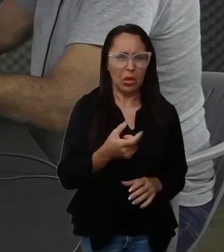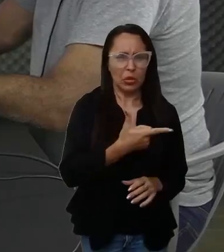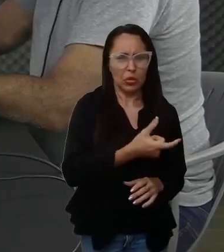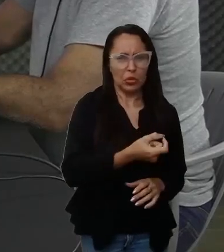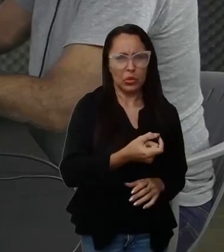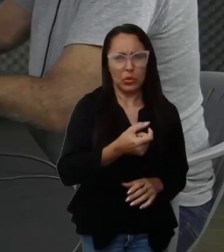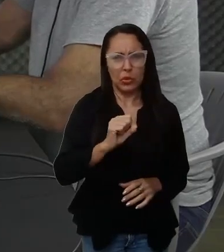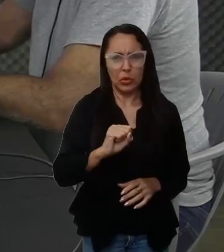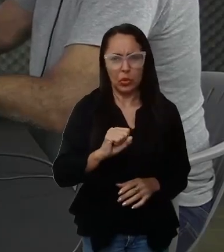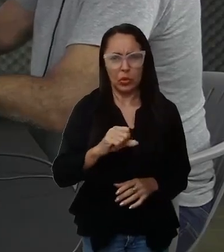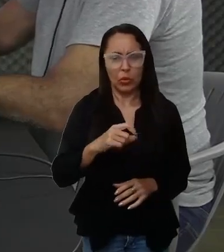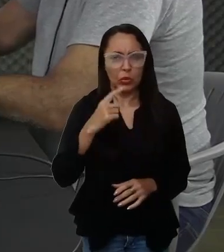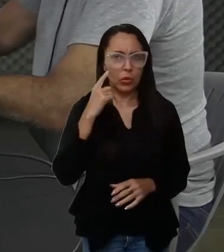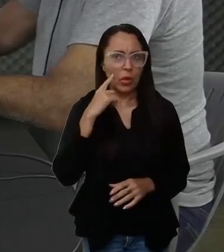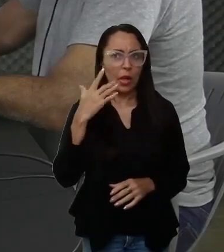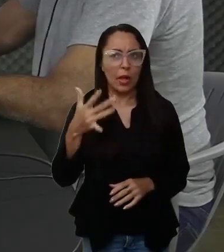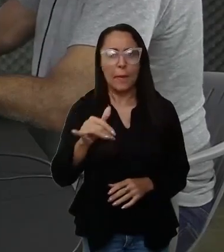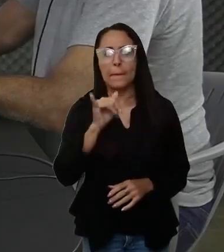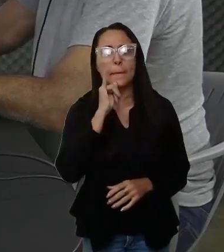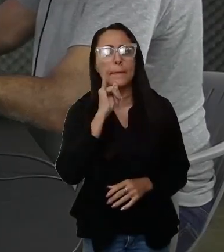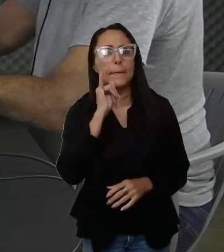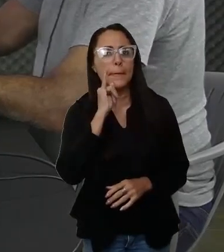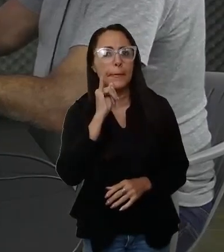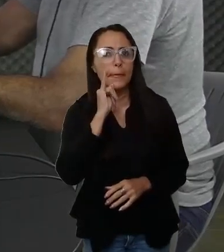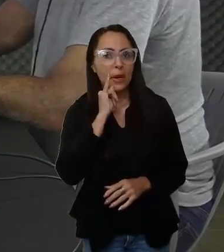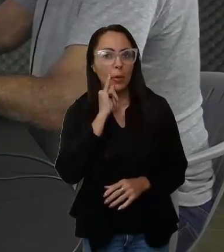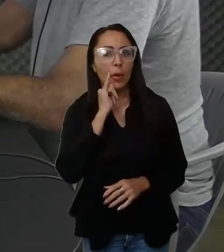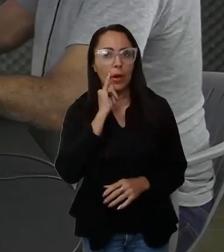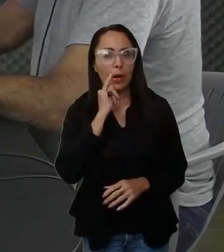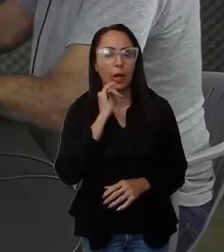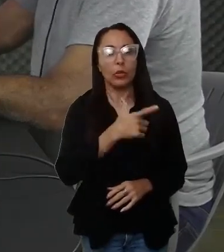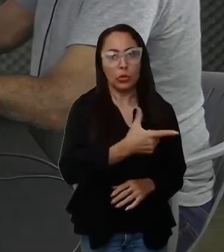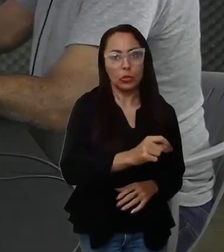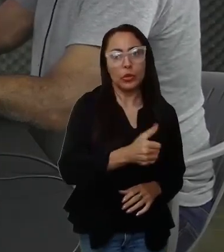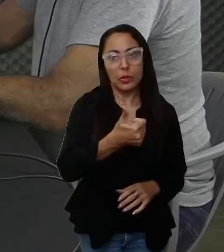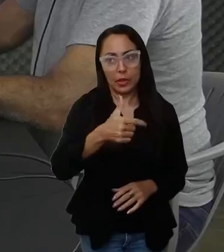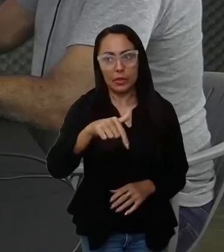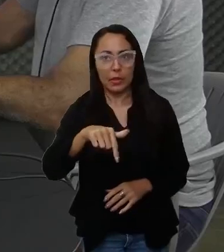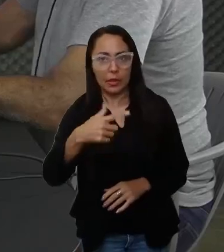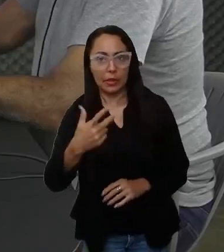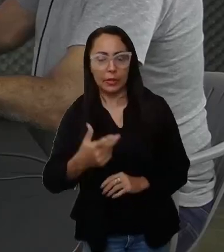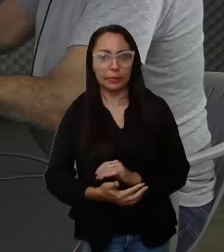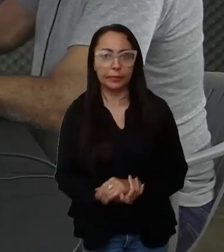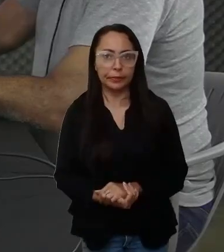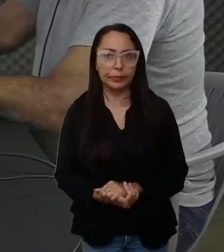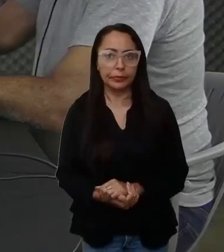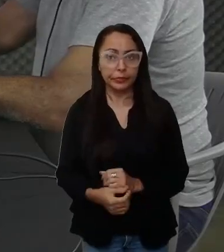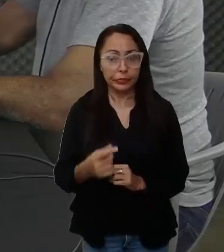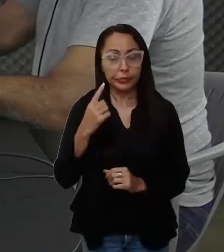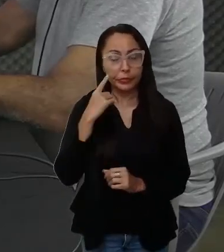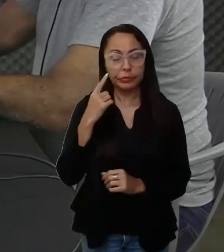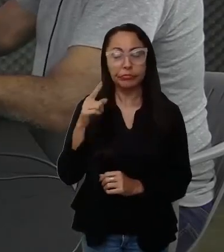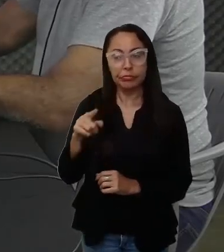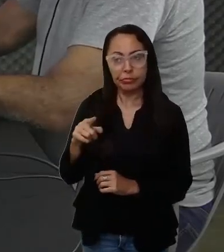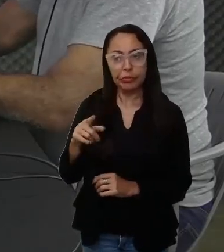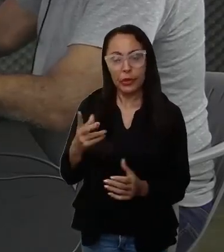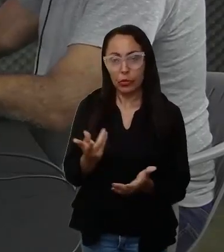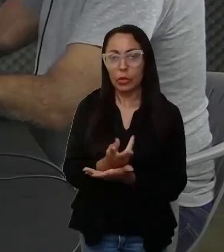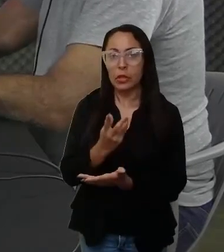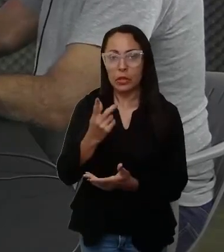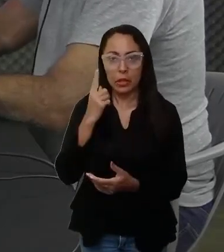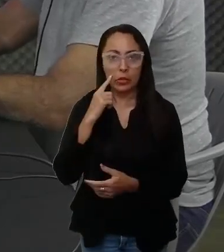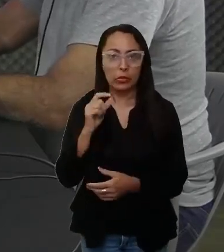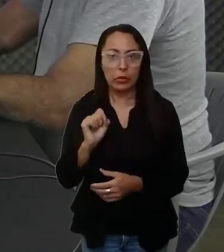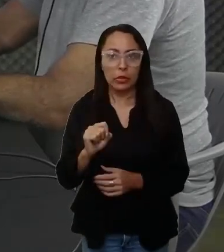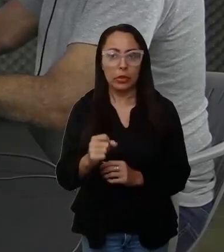2008, lá em Palmares, Barreiros... 17, nisso? 2017. Então aquilo ali foi um evento fora da